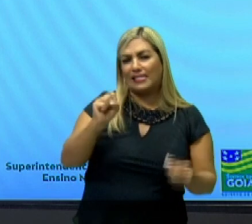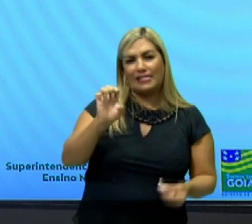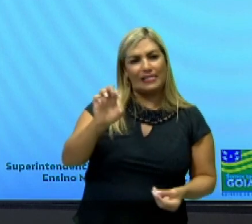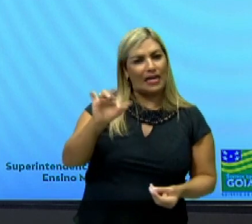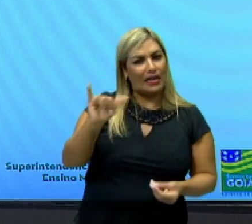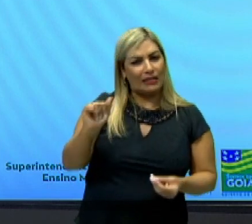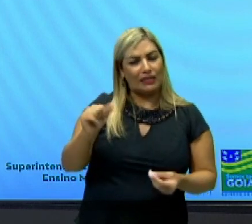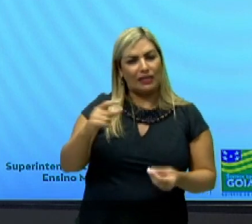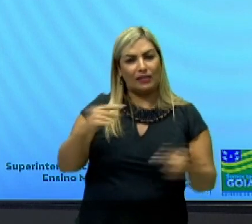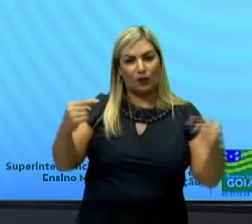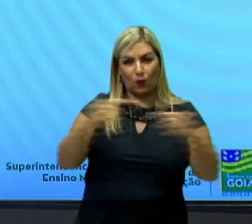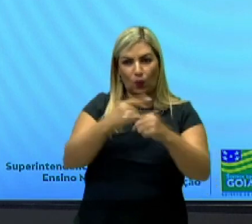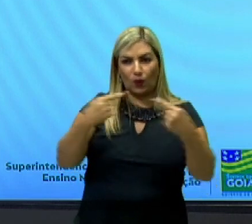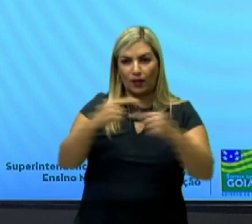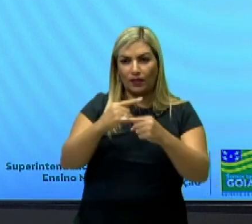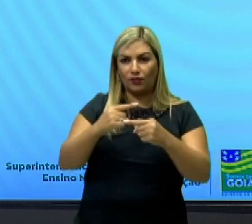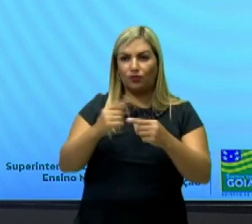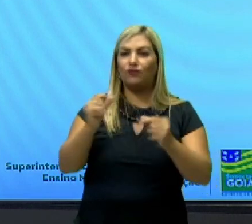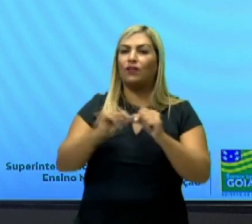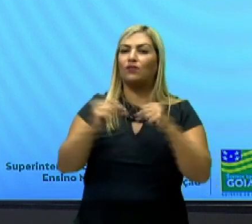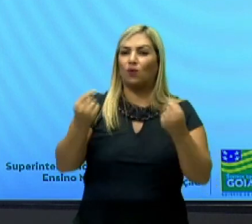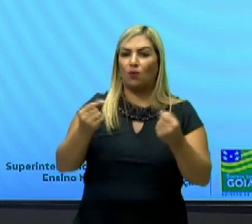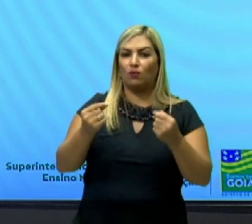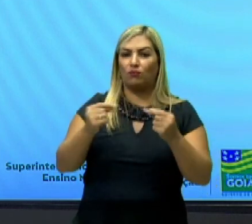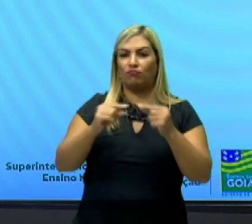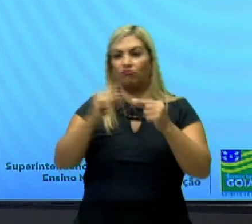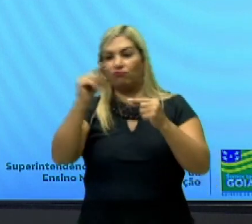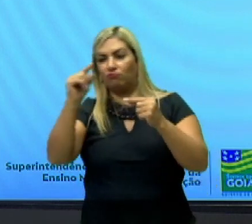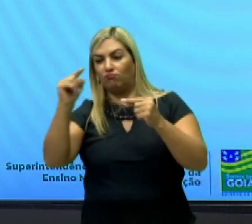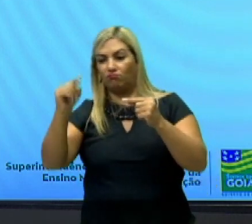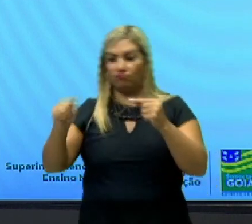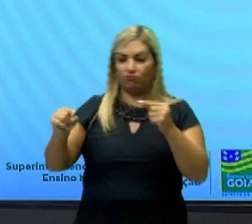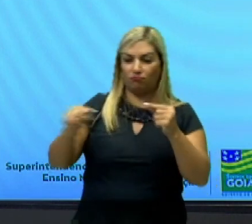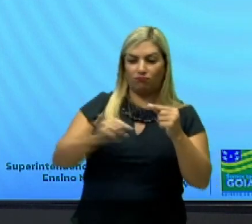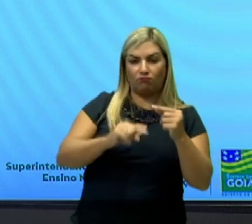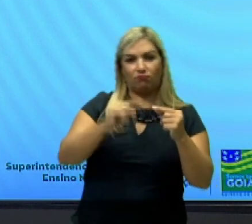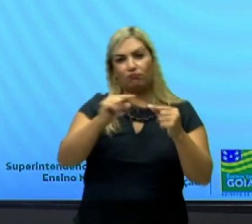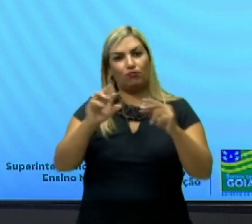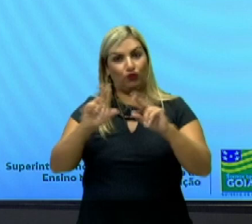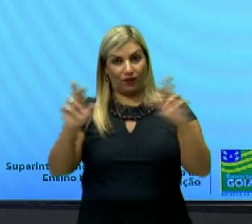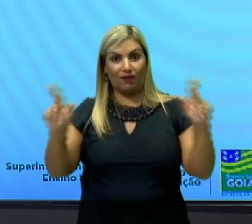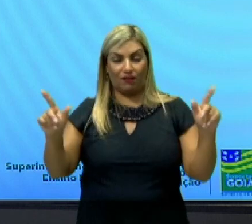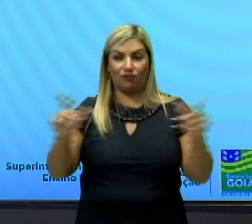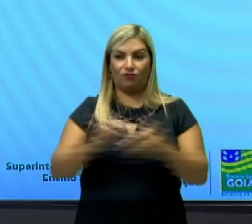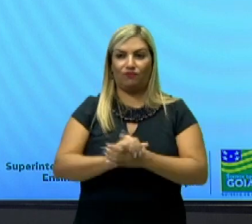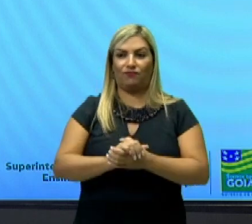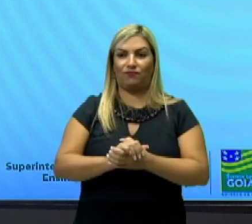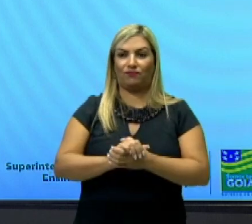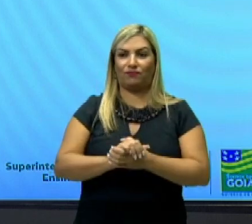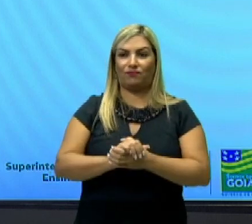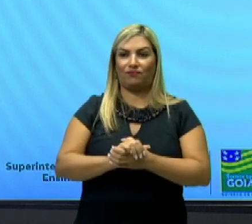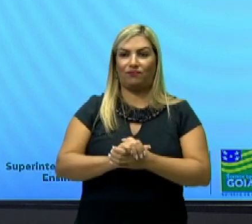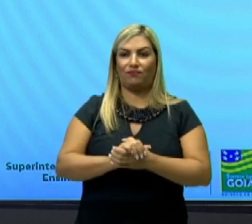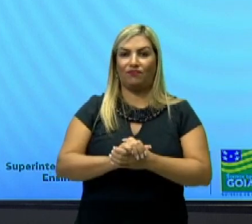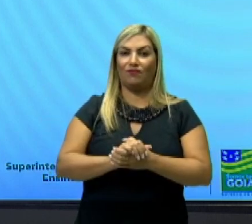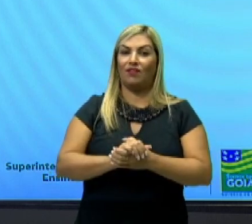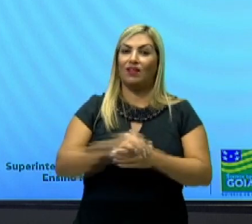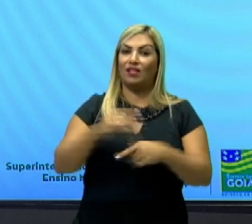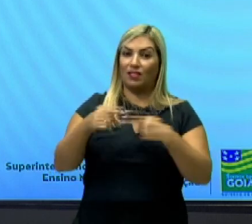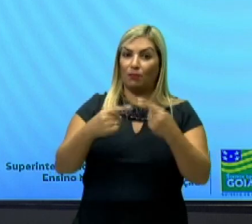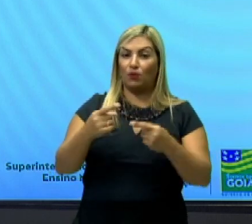porque minha corrente vem aqui, olha, passa num resistor, depois passa em outro, em seguida, sem